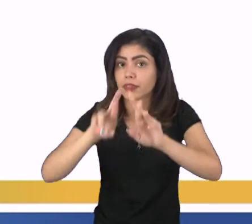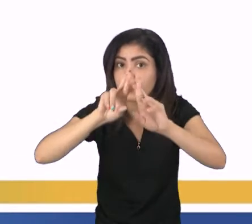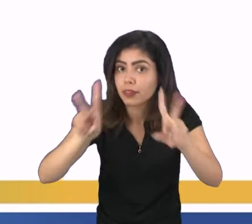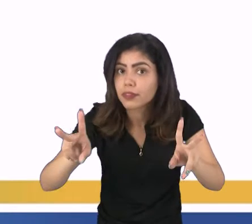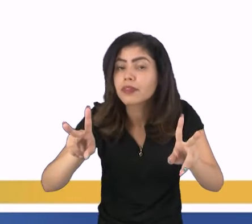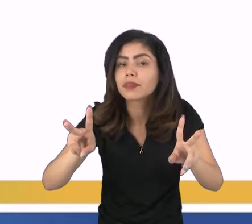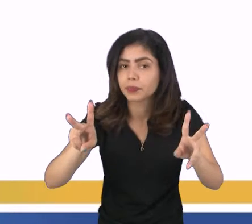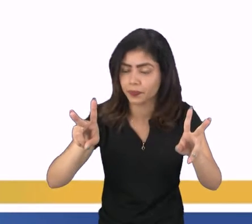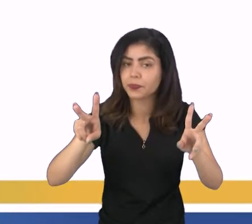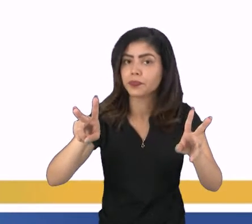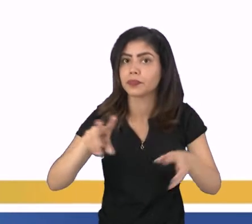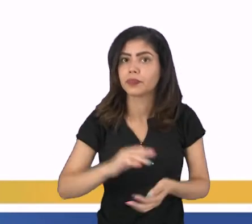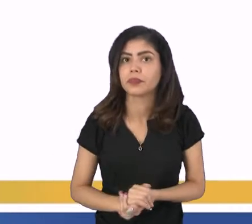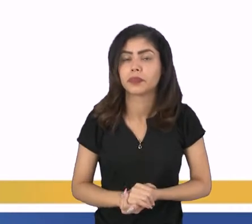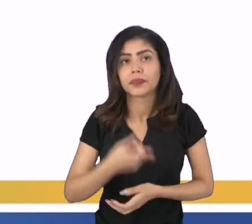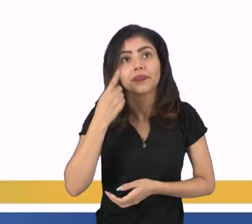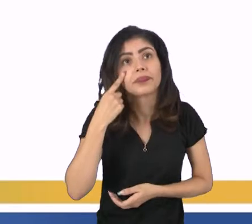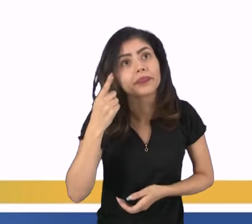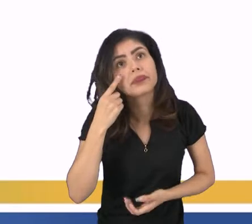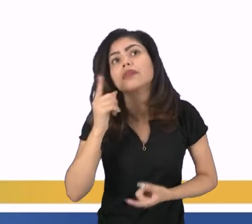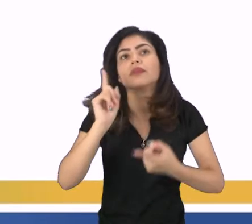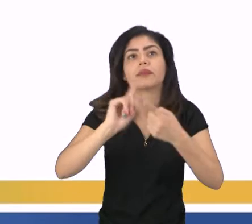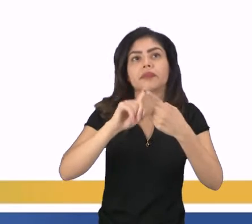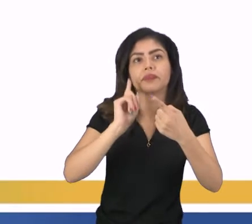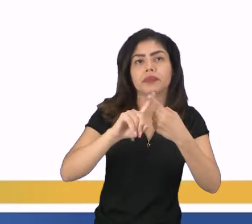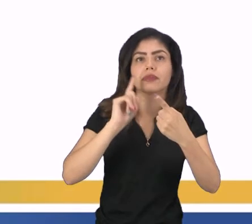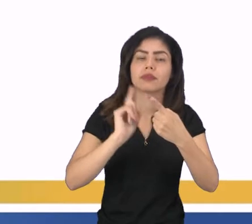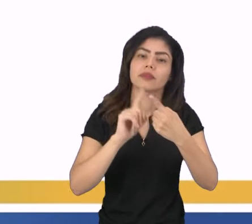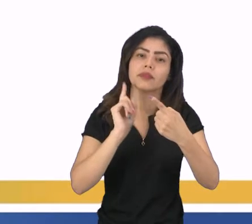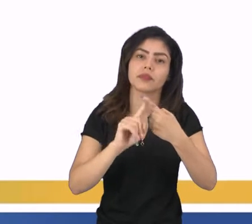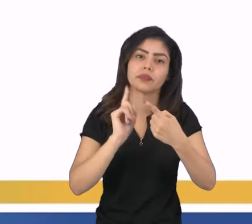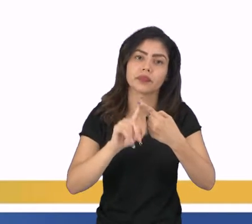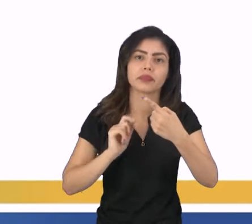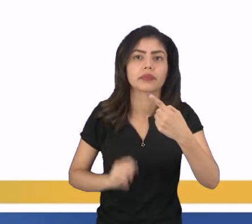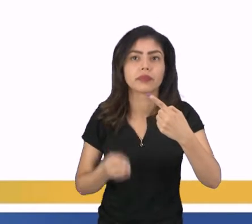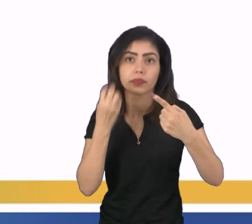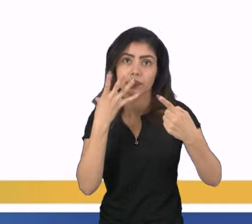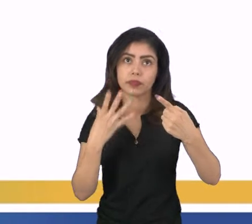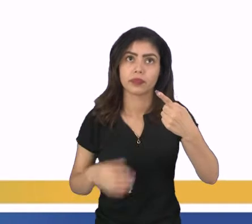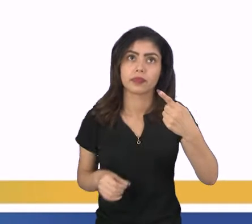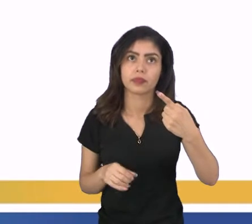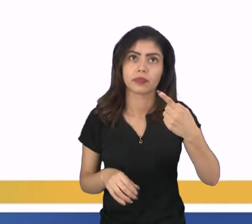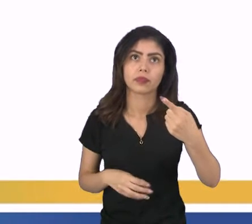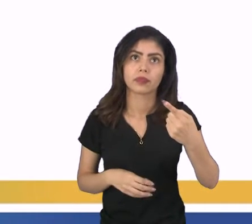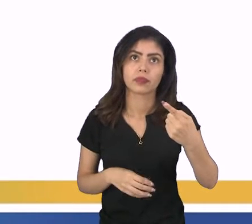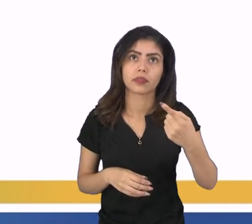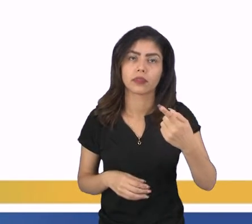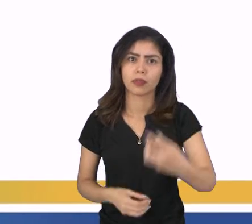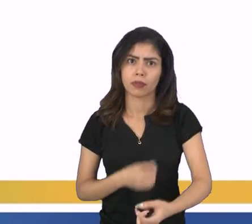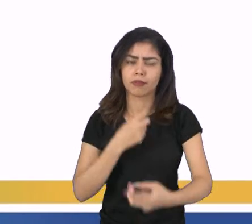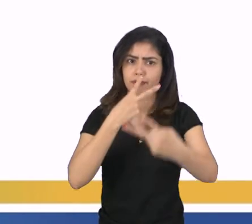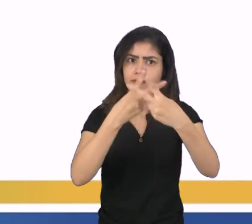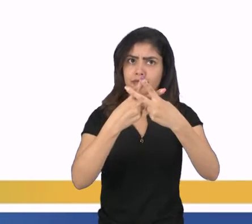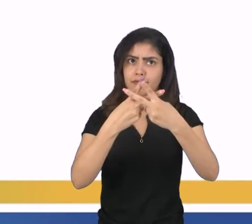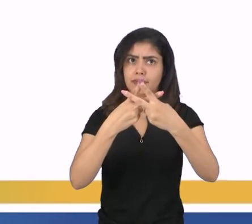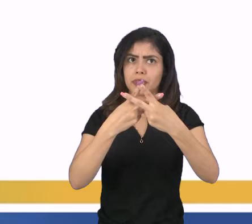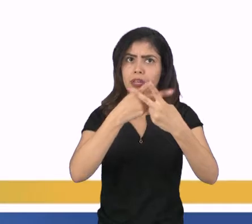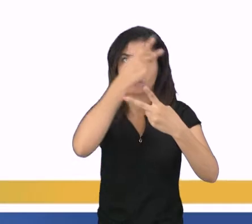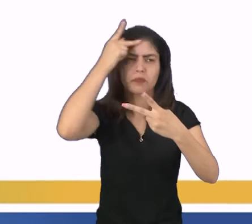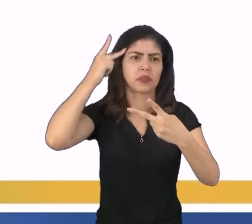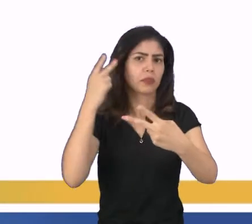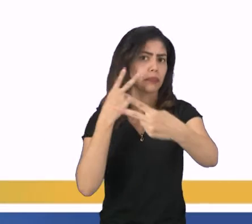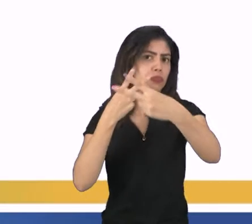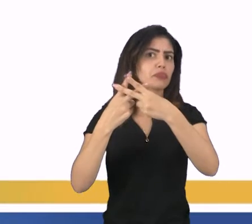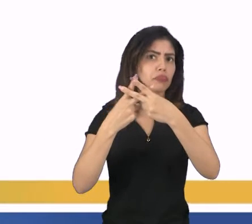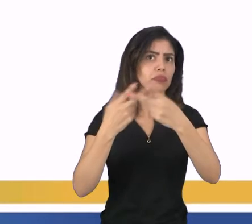foram diferentes. Então veja que na primeira foto eu tenho ela como um presídio, um espaço usado para um